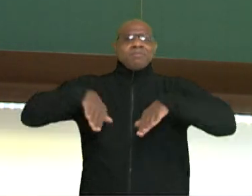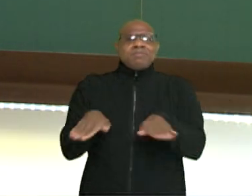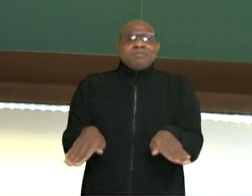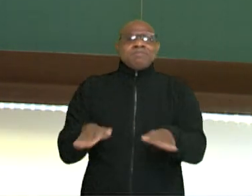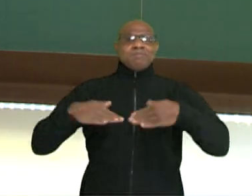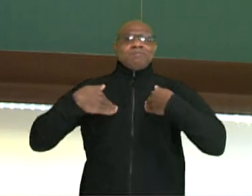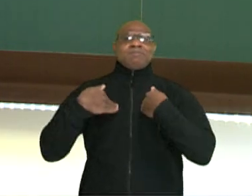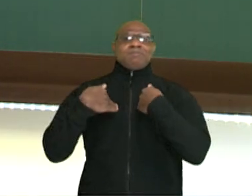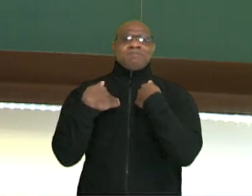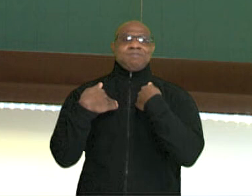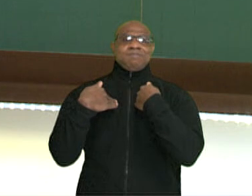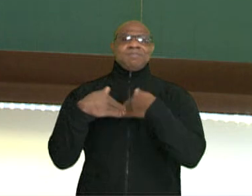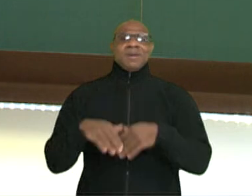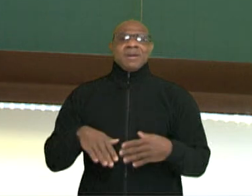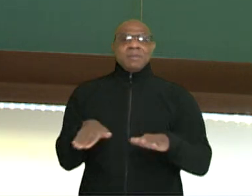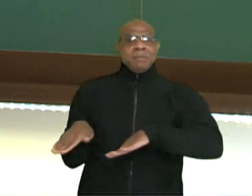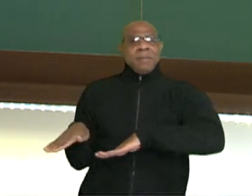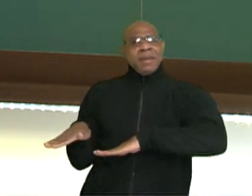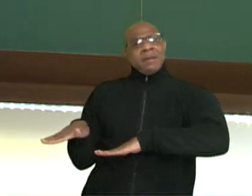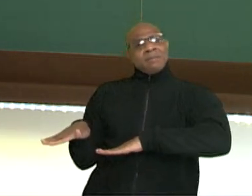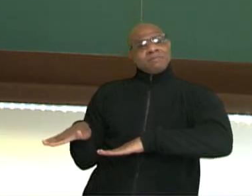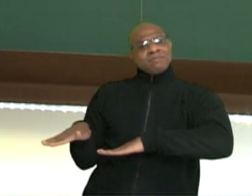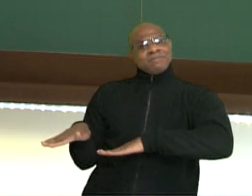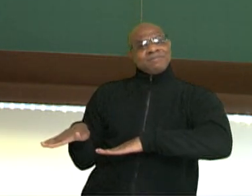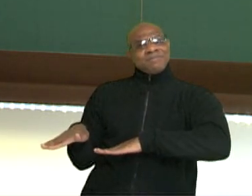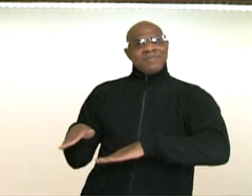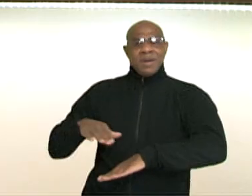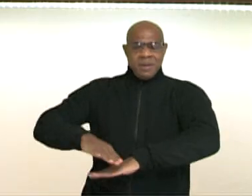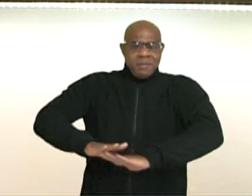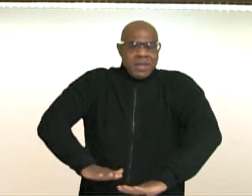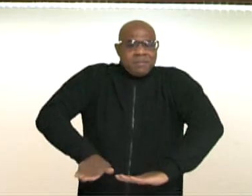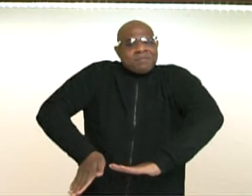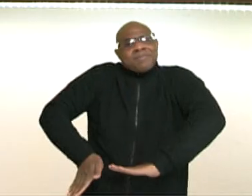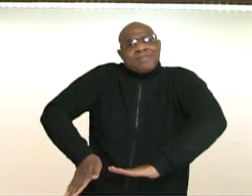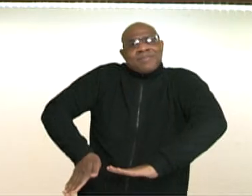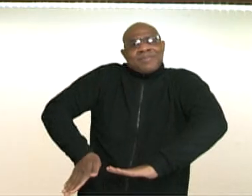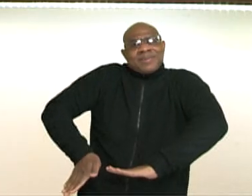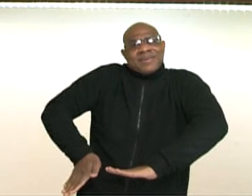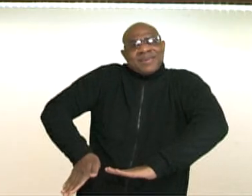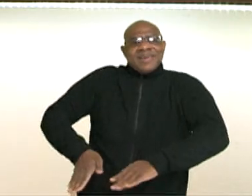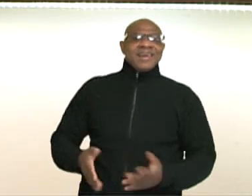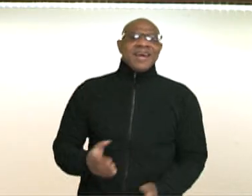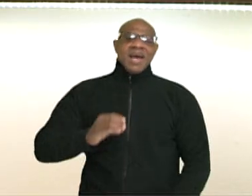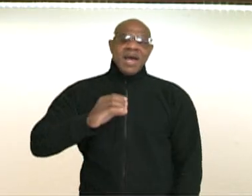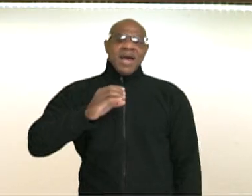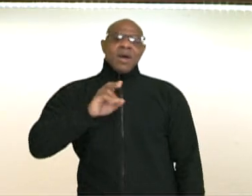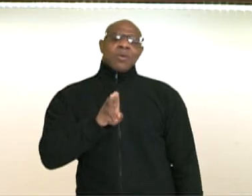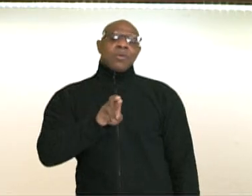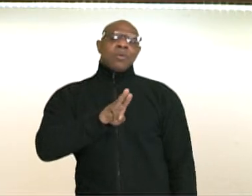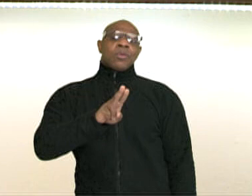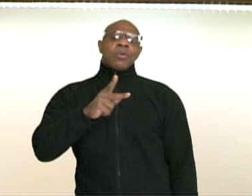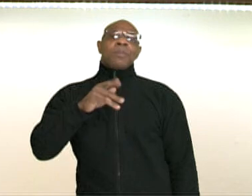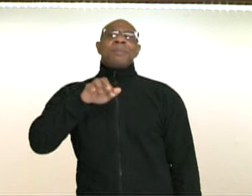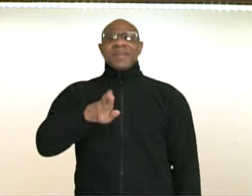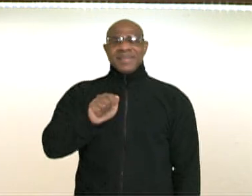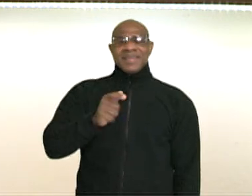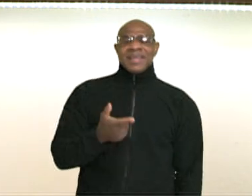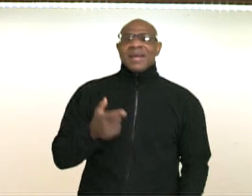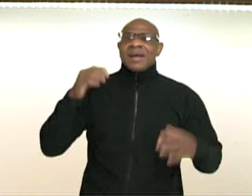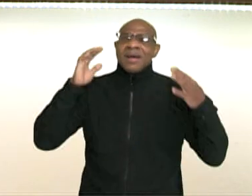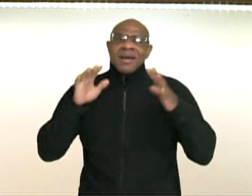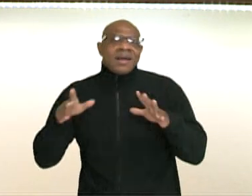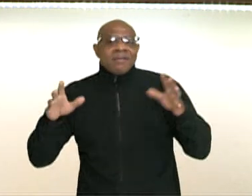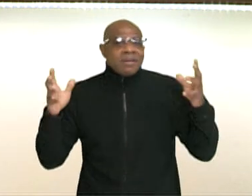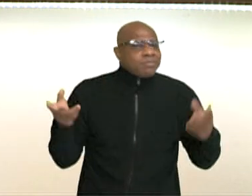para trás, que está ali cuidando da mata. Se os caçadores chegam, né, vão machucar os animais, ele vai assustar